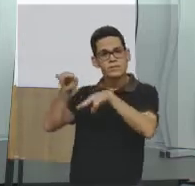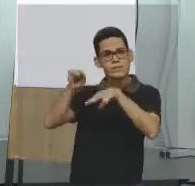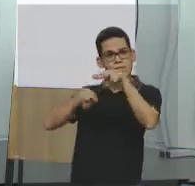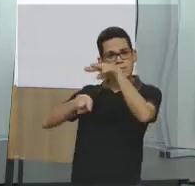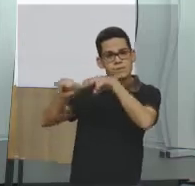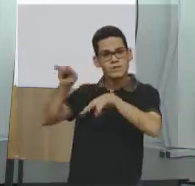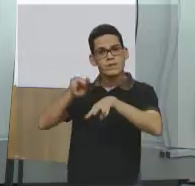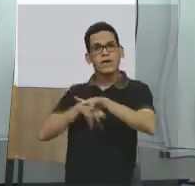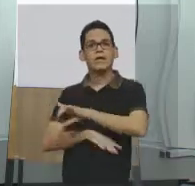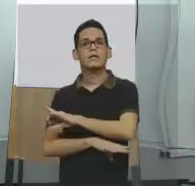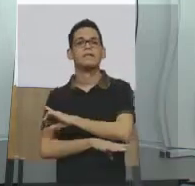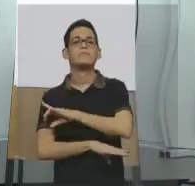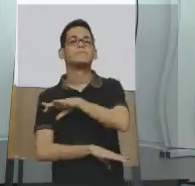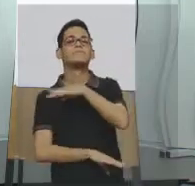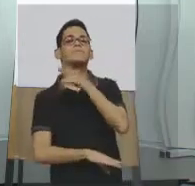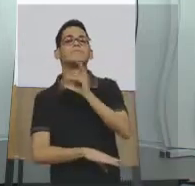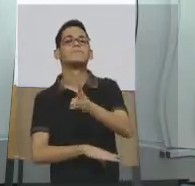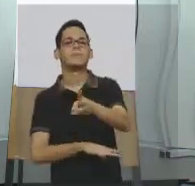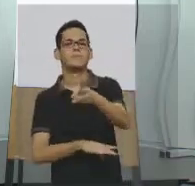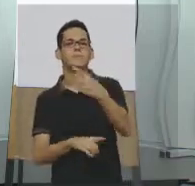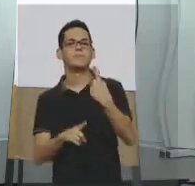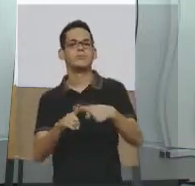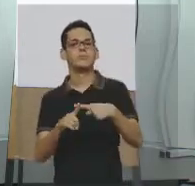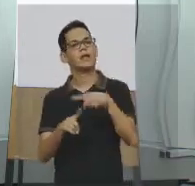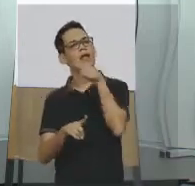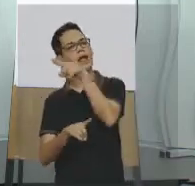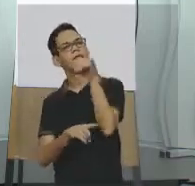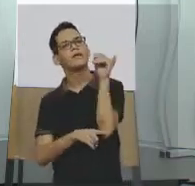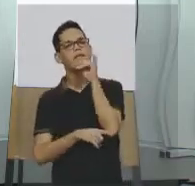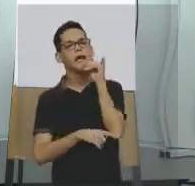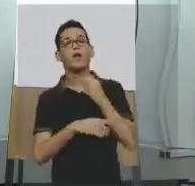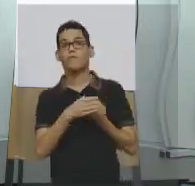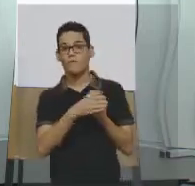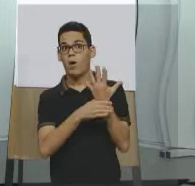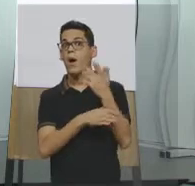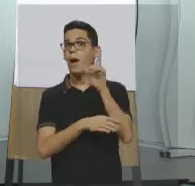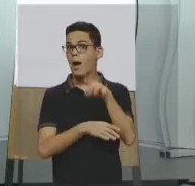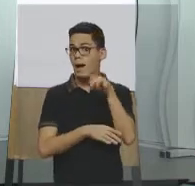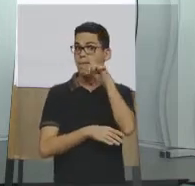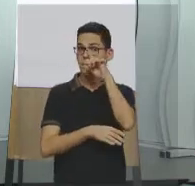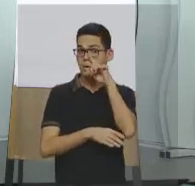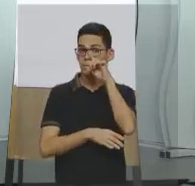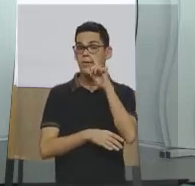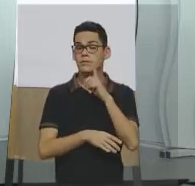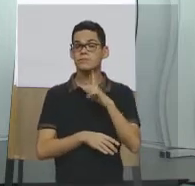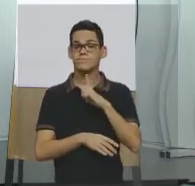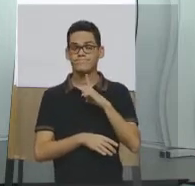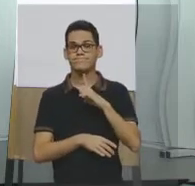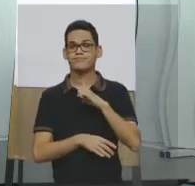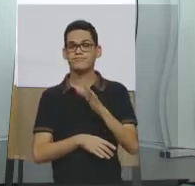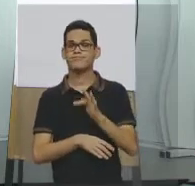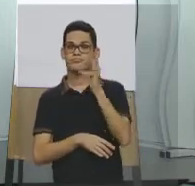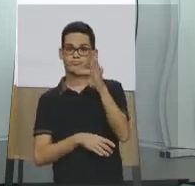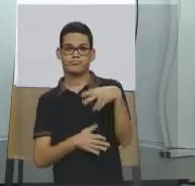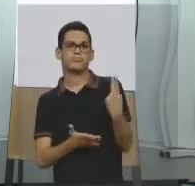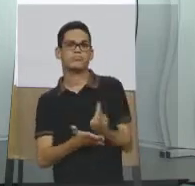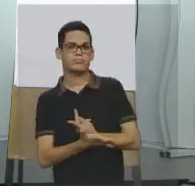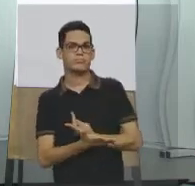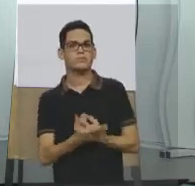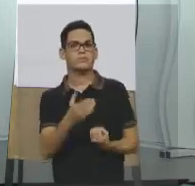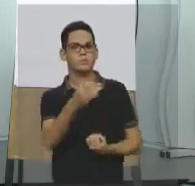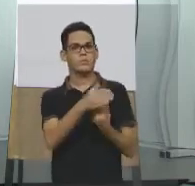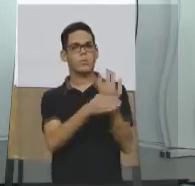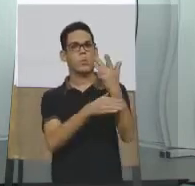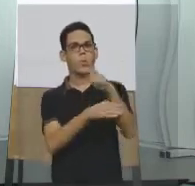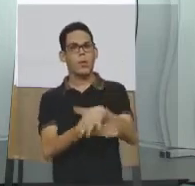noite, porque ele apresenta, sim, risco para a população que mora ao redor do Vesúvio, que pode chegar até